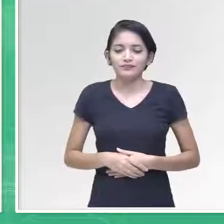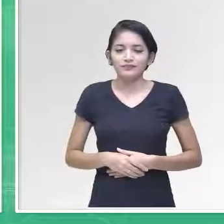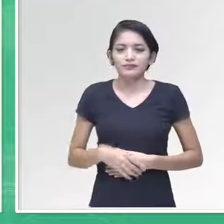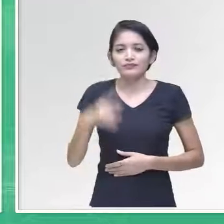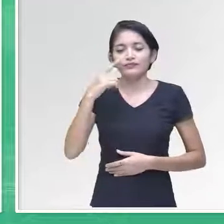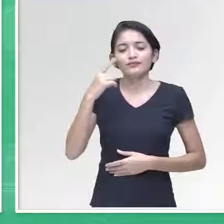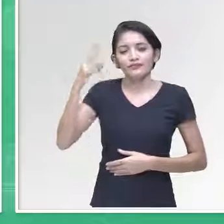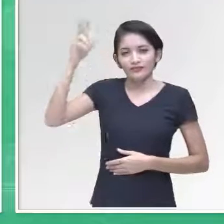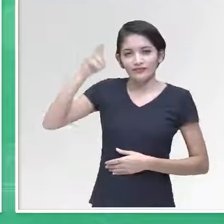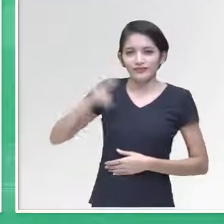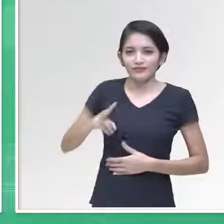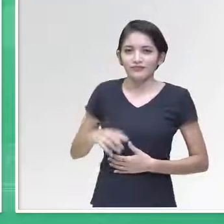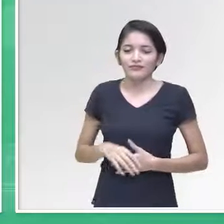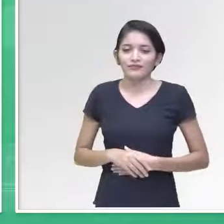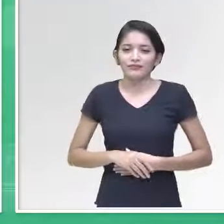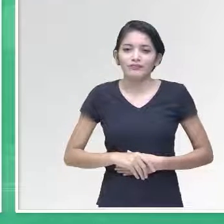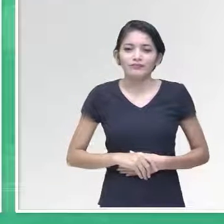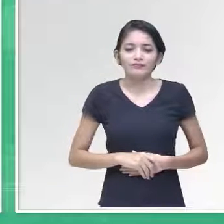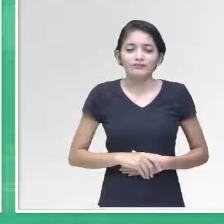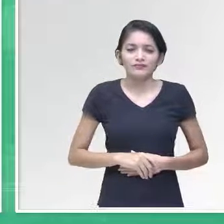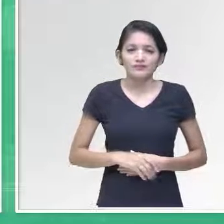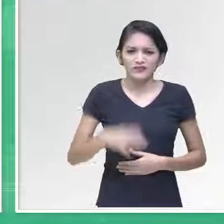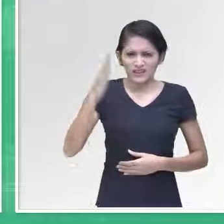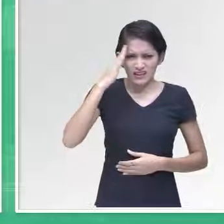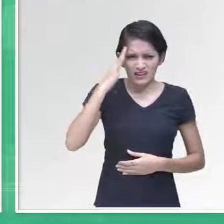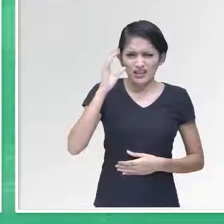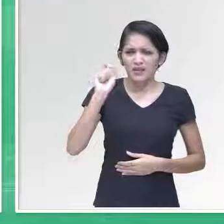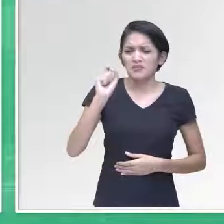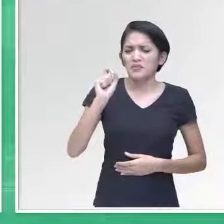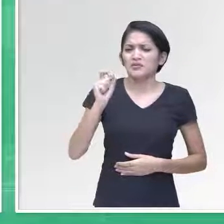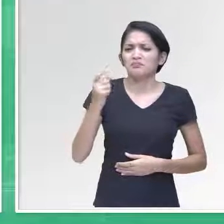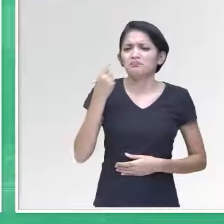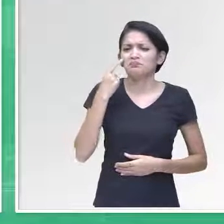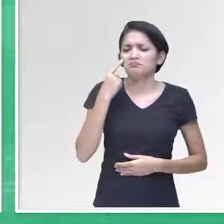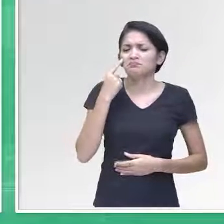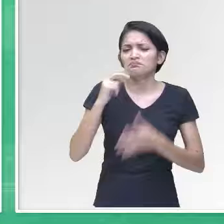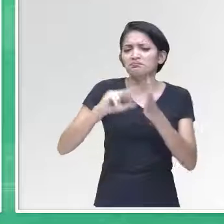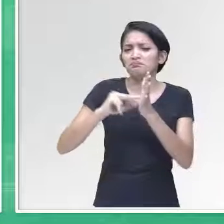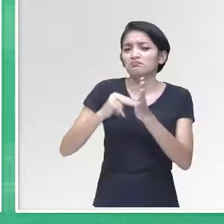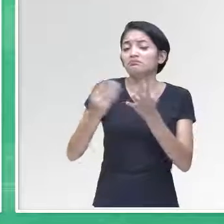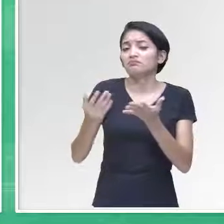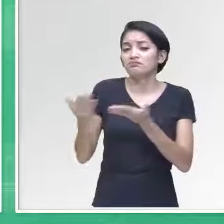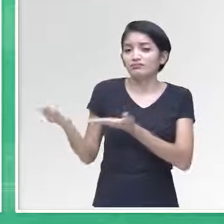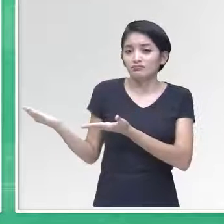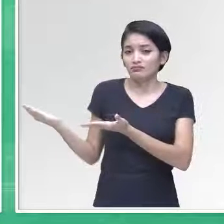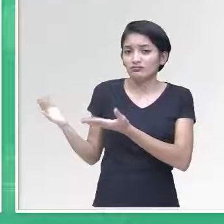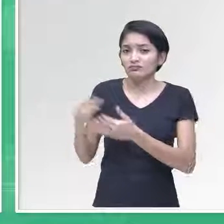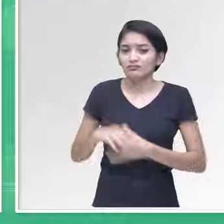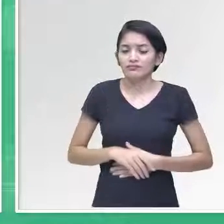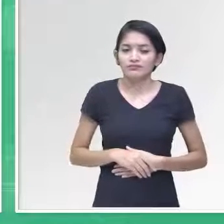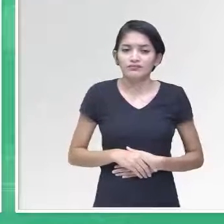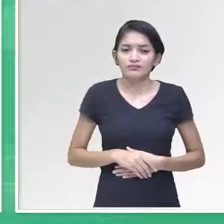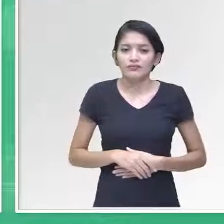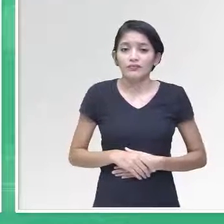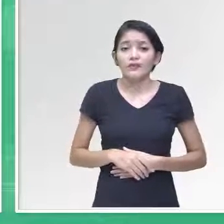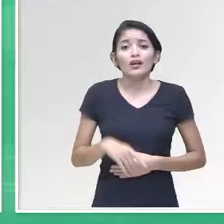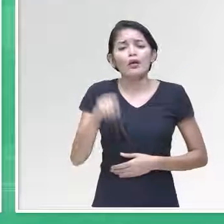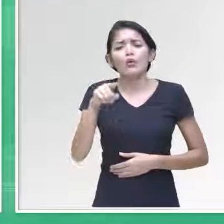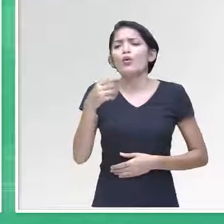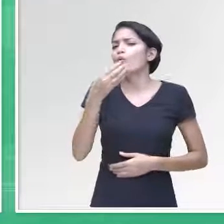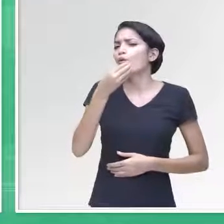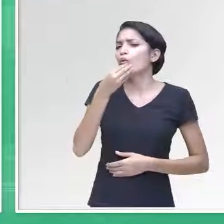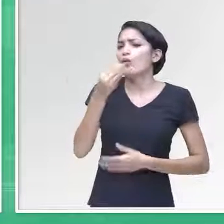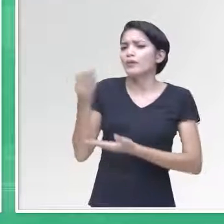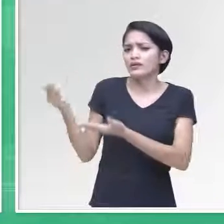aqui rapidão. X-rays. Alguém sabe o que é X-rays? X-rays são raio-x. O inventor foi esse cara aí, com esse